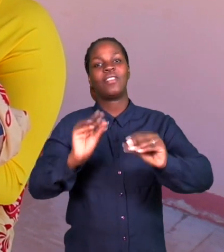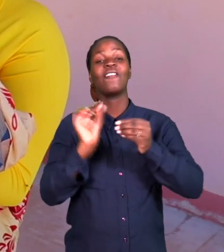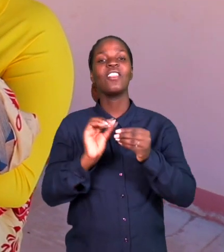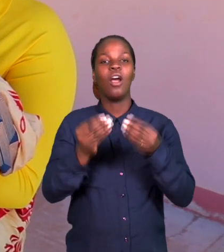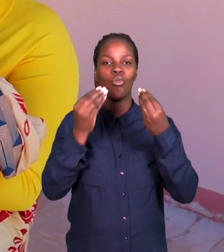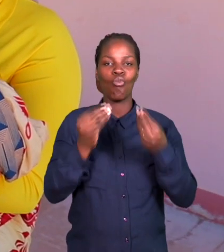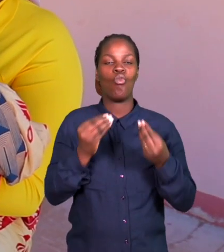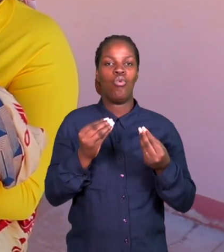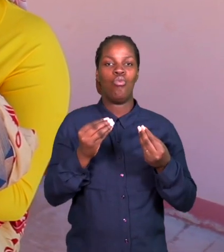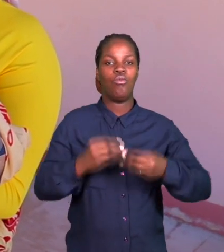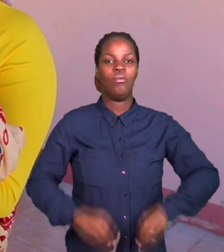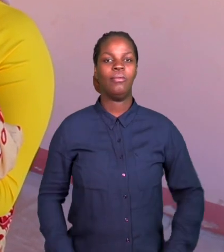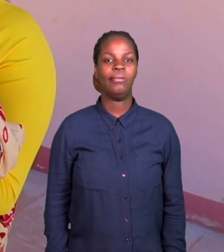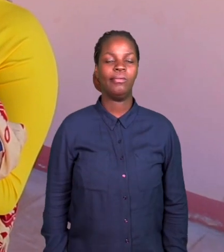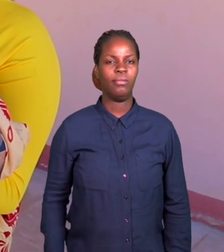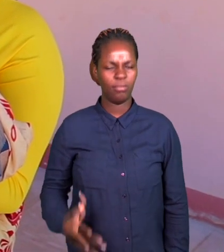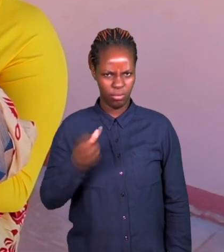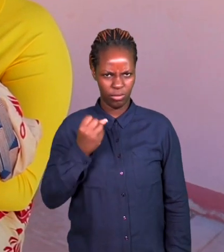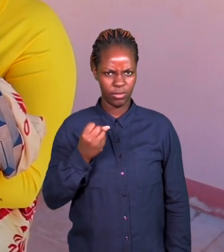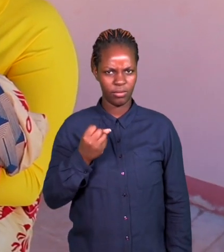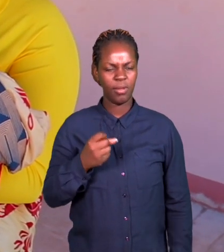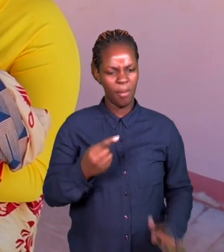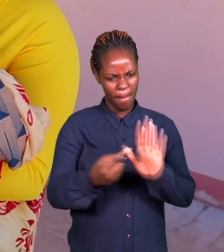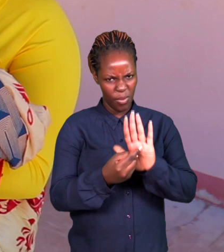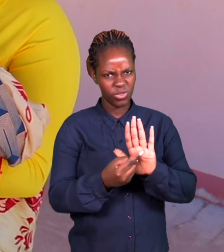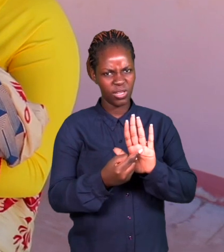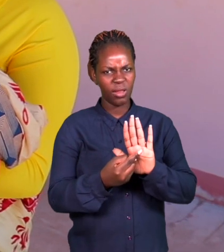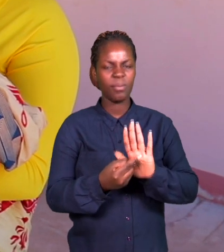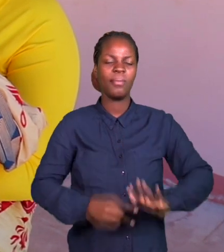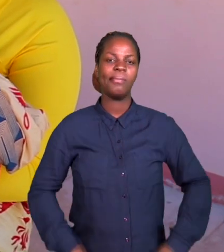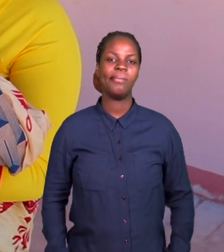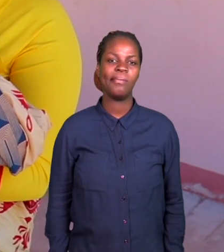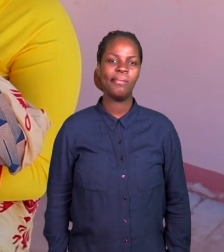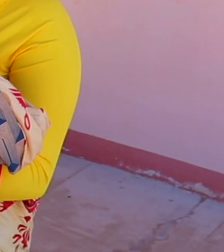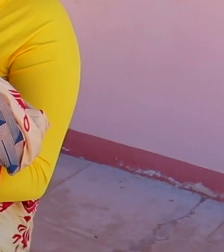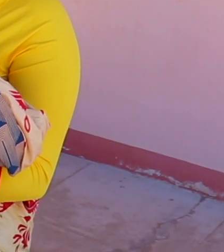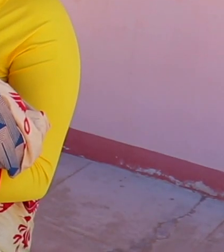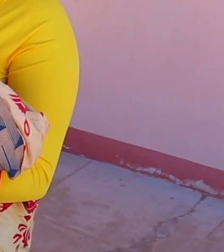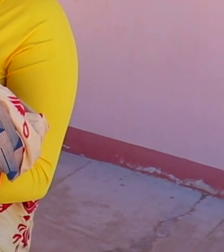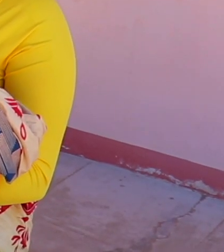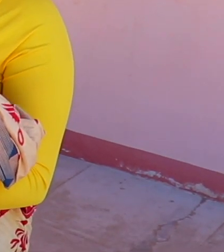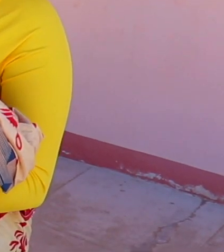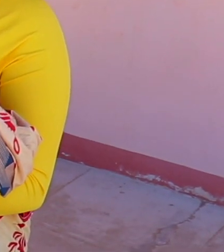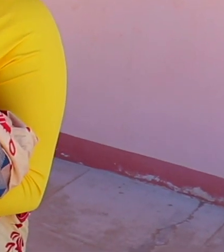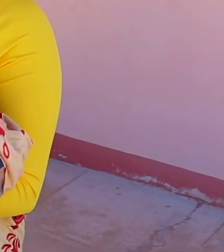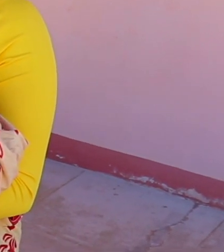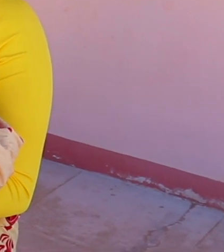mostrar também como é que deve amamentar este teu bebê melhoramente. Pode tirar, por favor, o seio para fora.